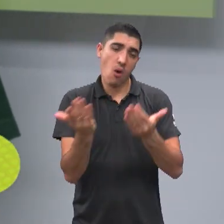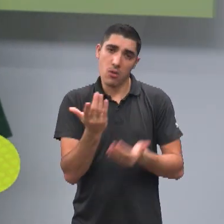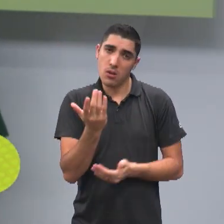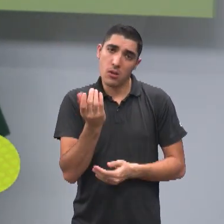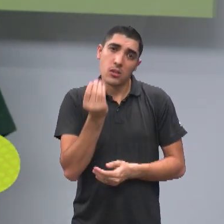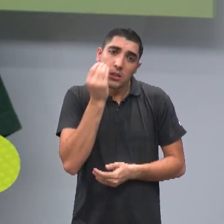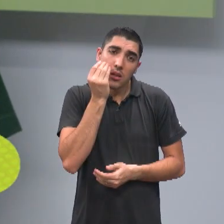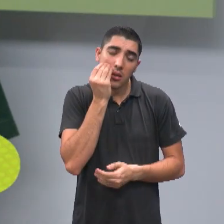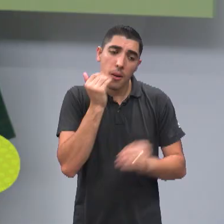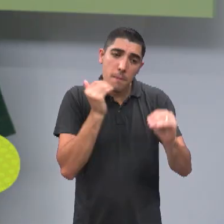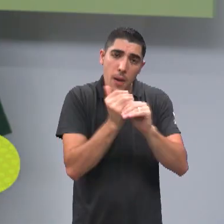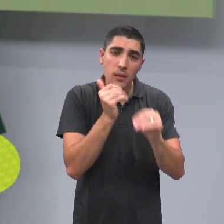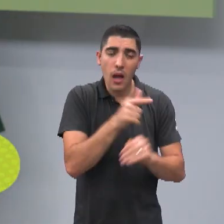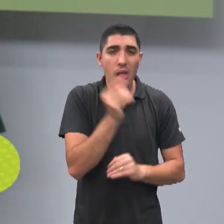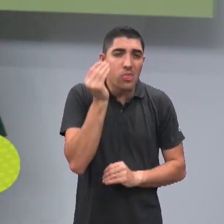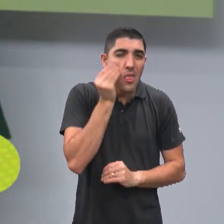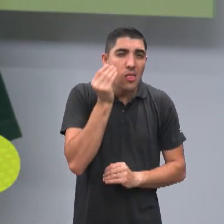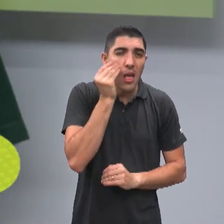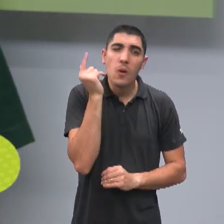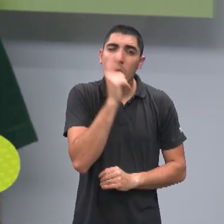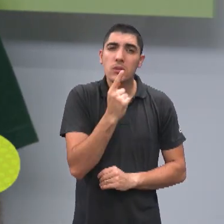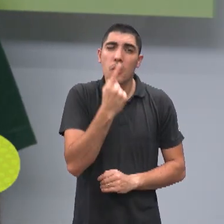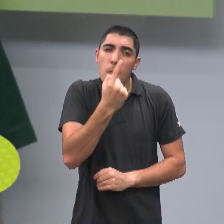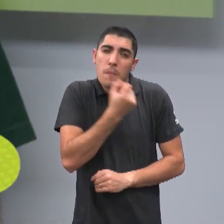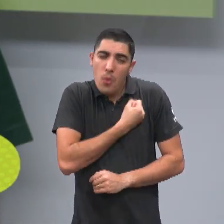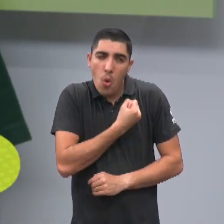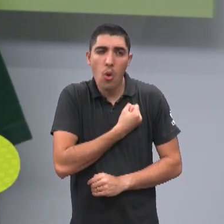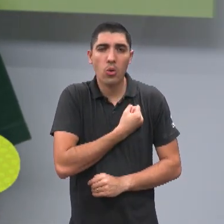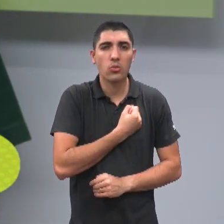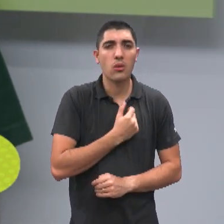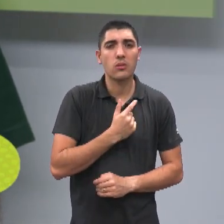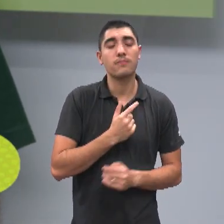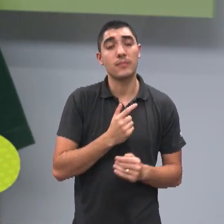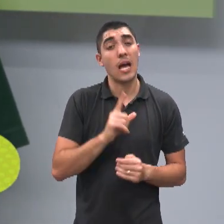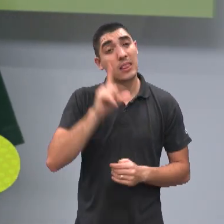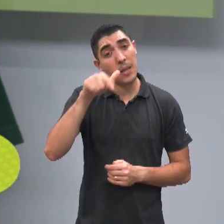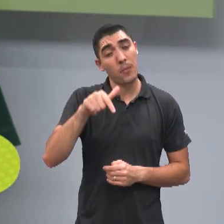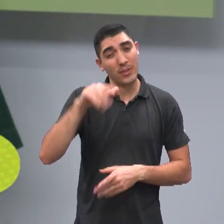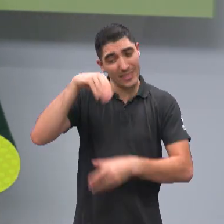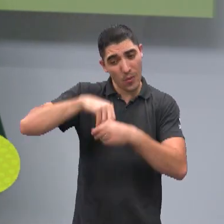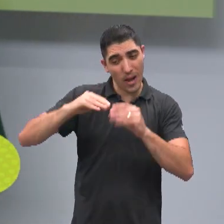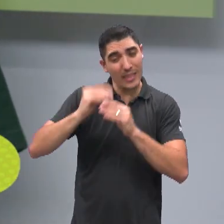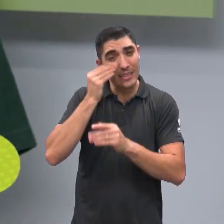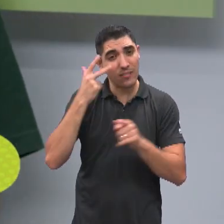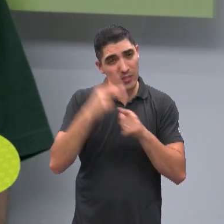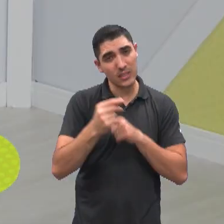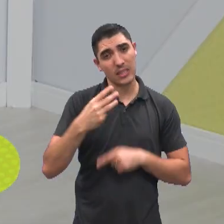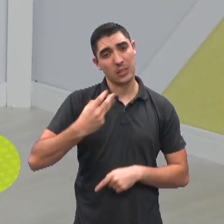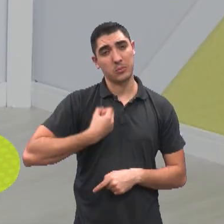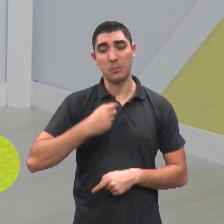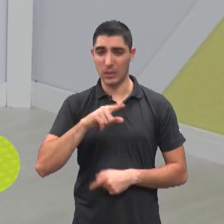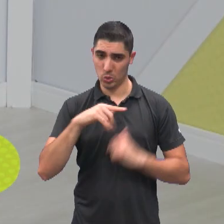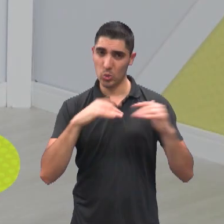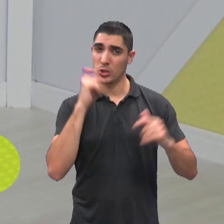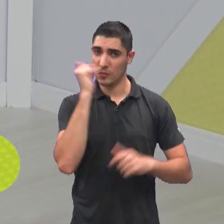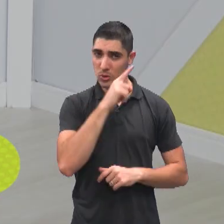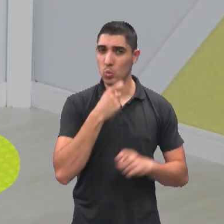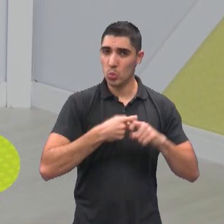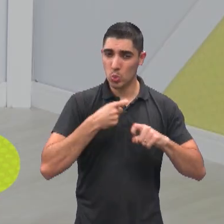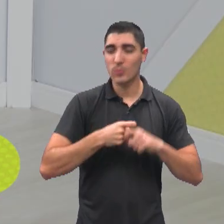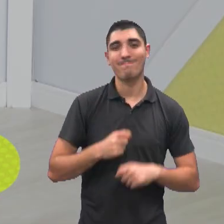para tentar conseguir os pontos que restam aqui em casa. Mas é um jogo complicadinho para o São José. Pois é,